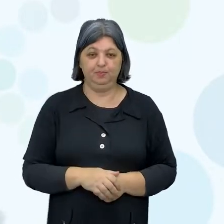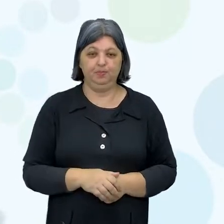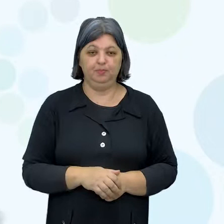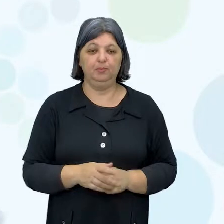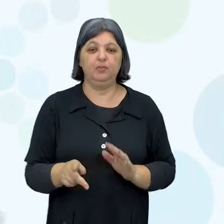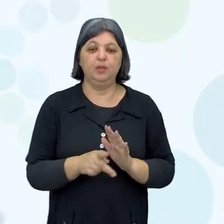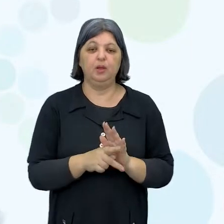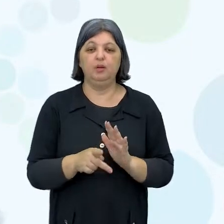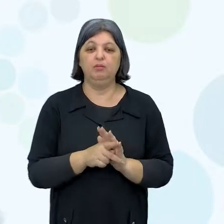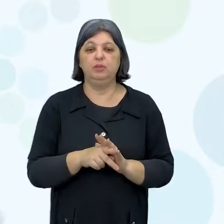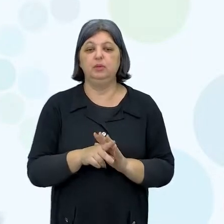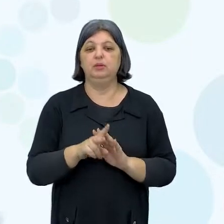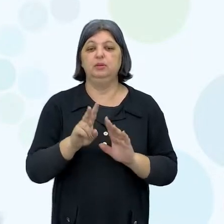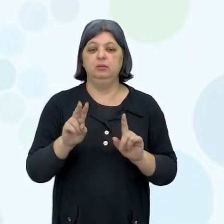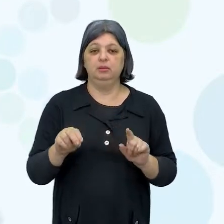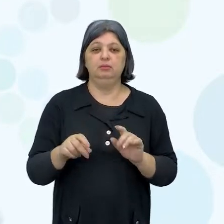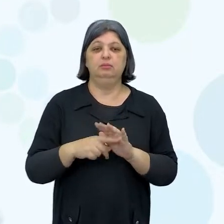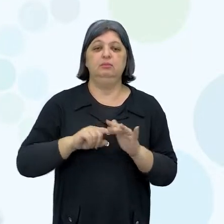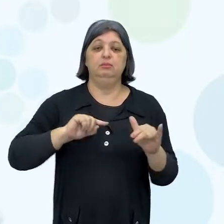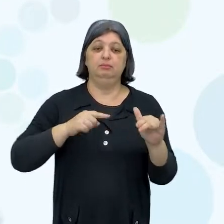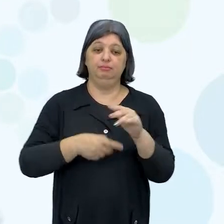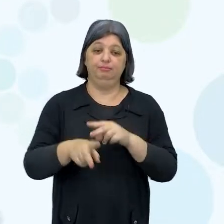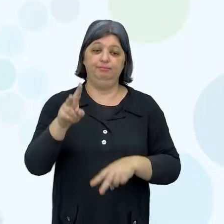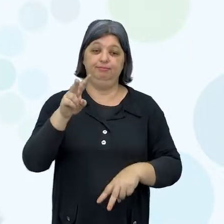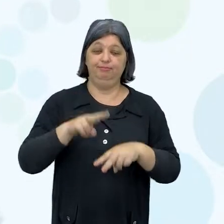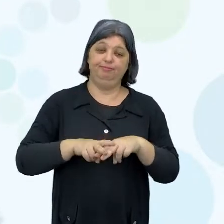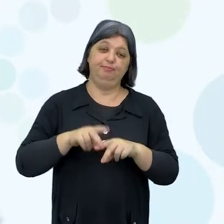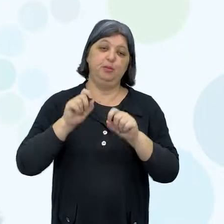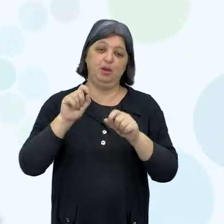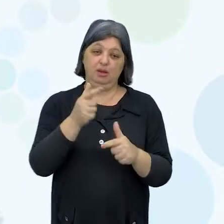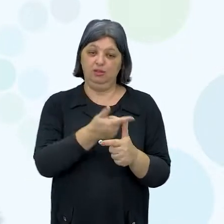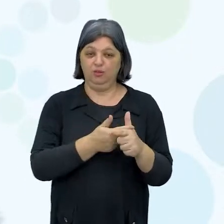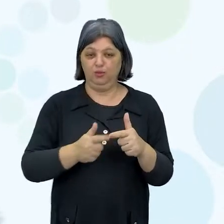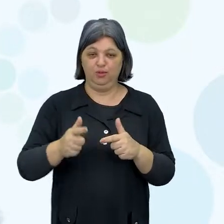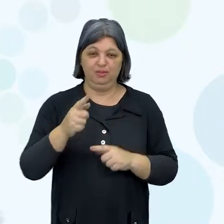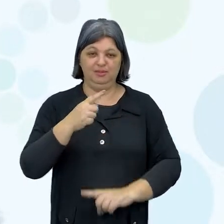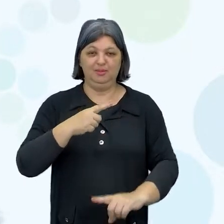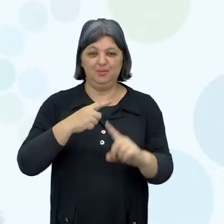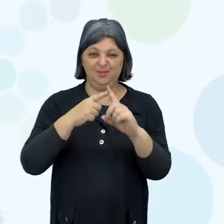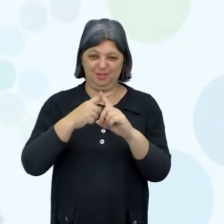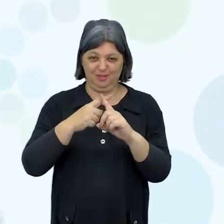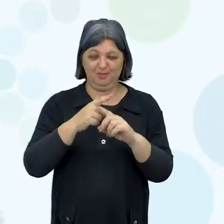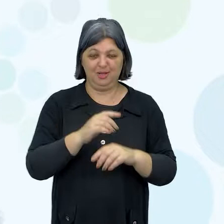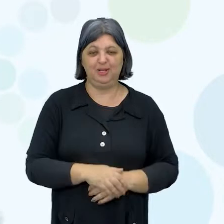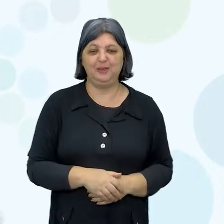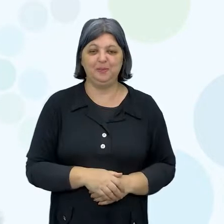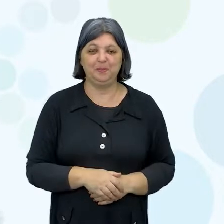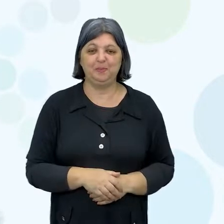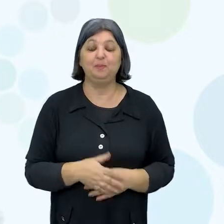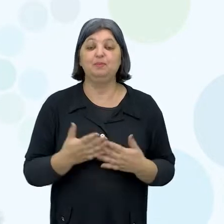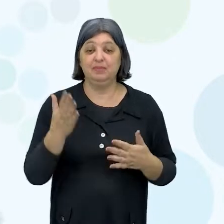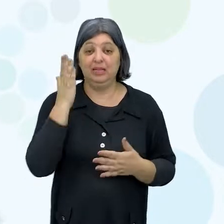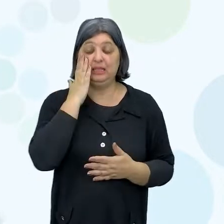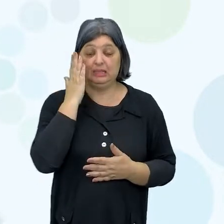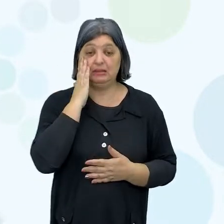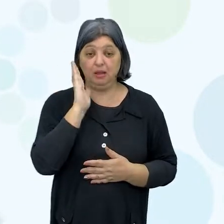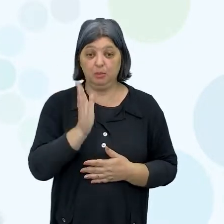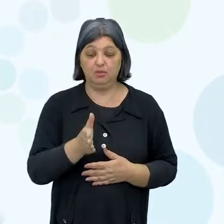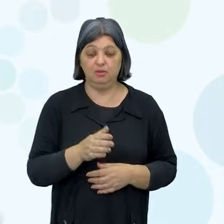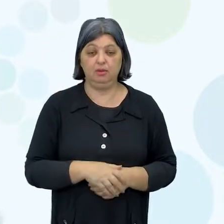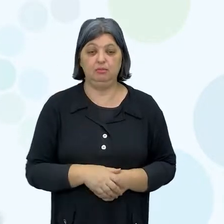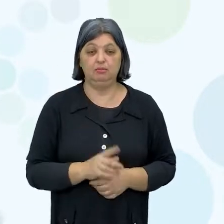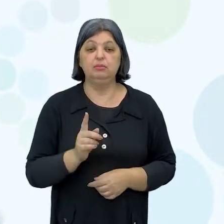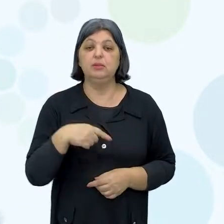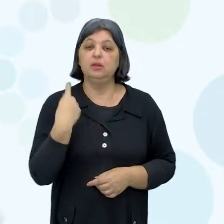ao aprofundamento hashtag quem divide e multiplica, aonde, como você já sabe, nós